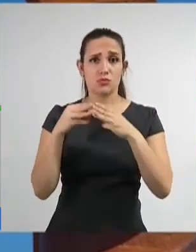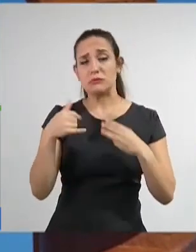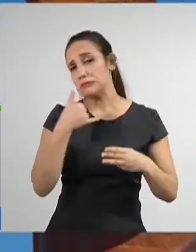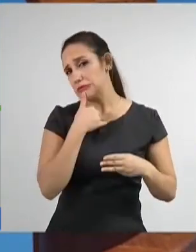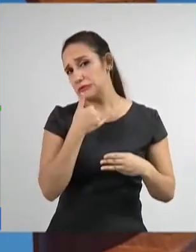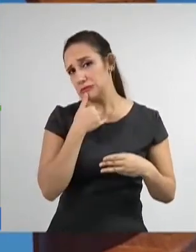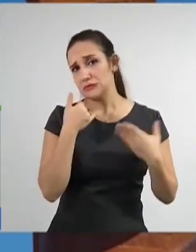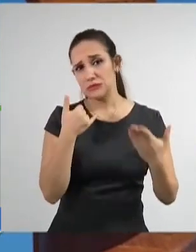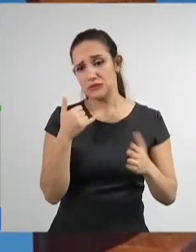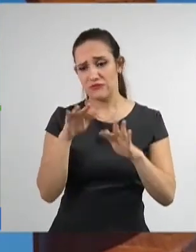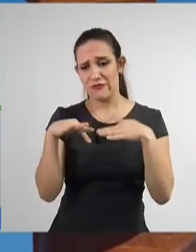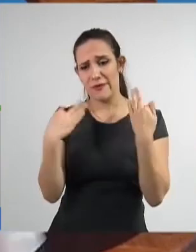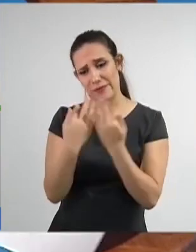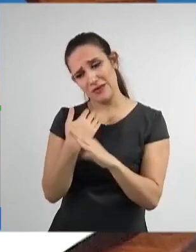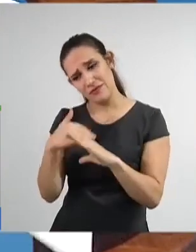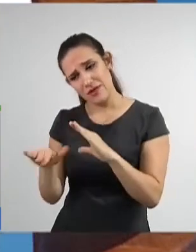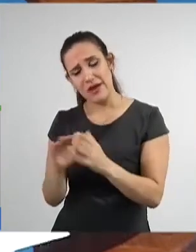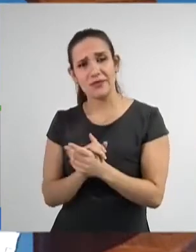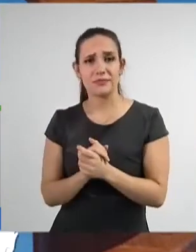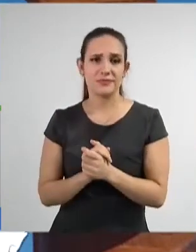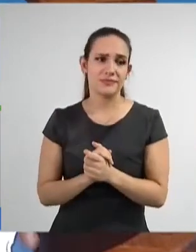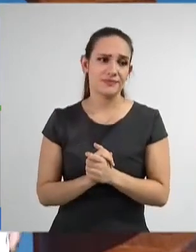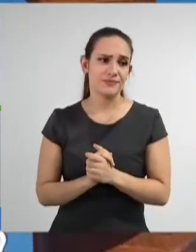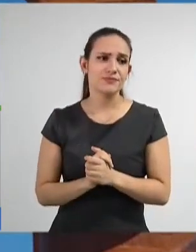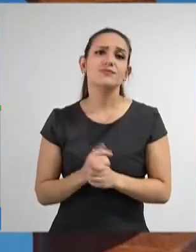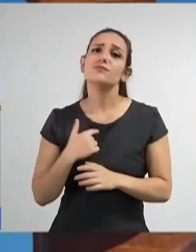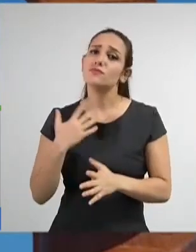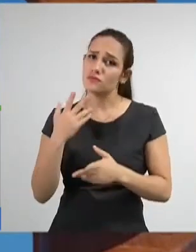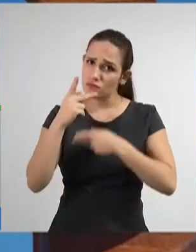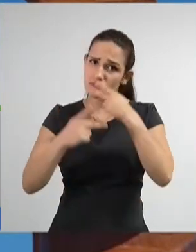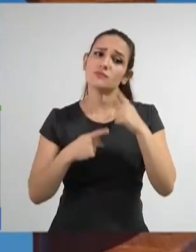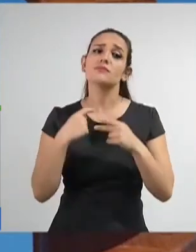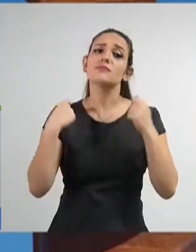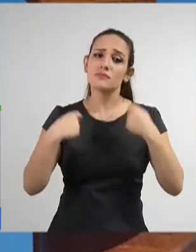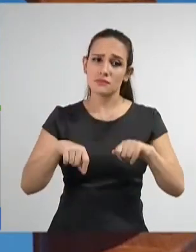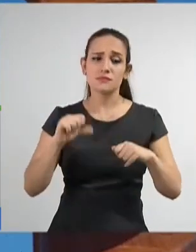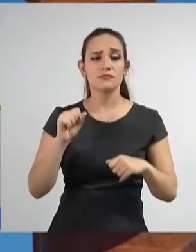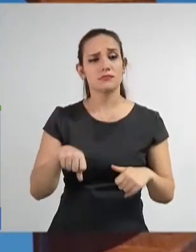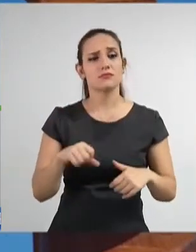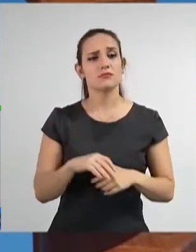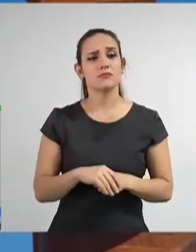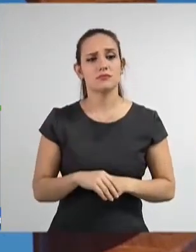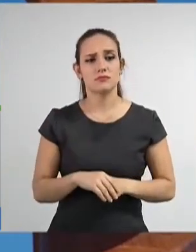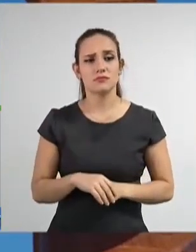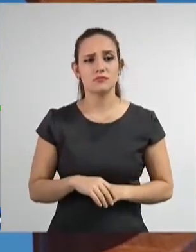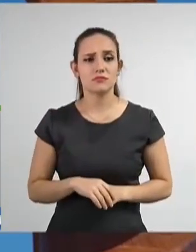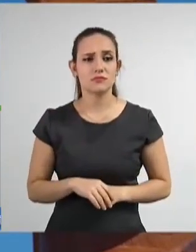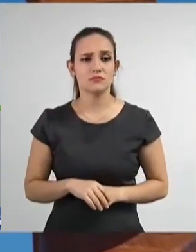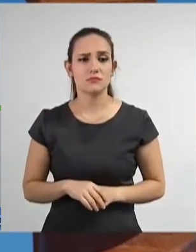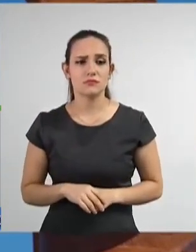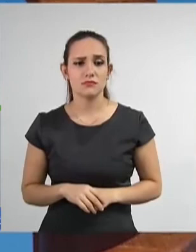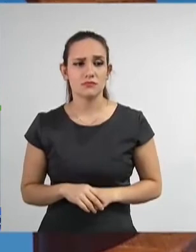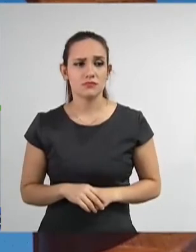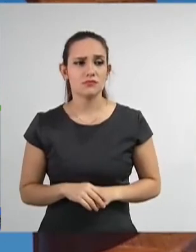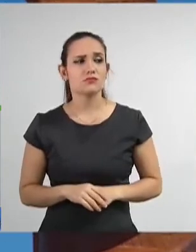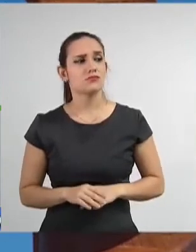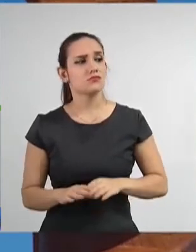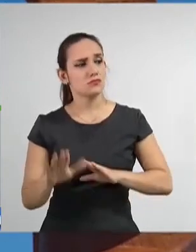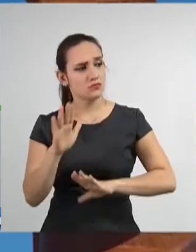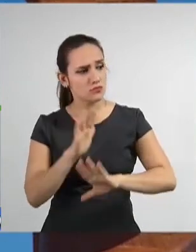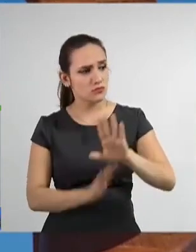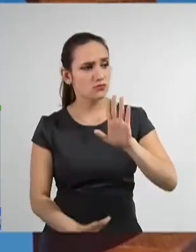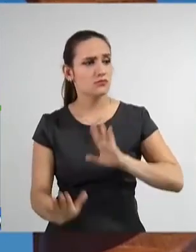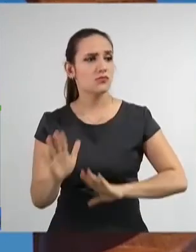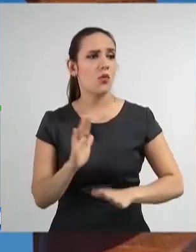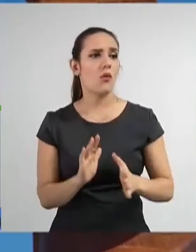pesar à família e destaco também essa necessidade de termos cuidado, não é,